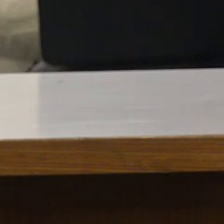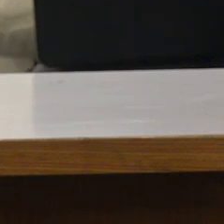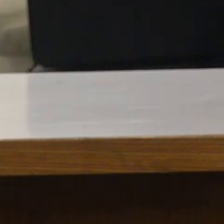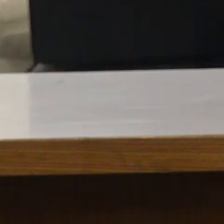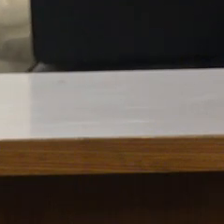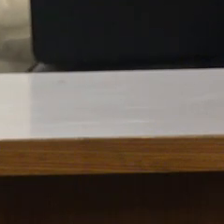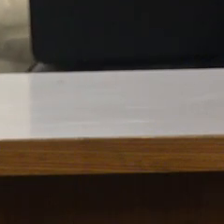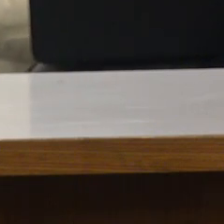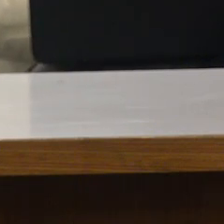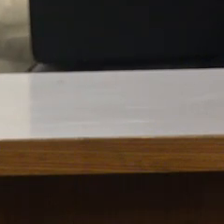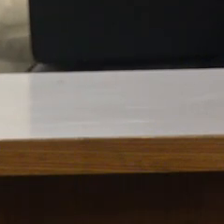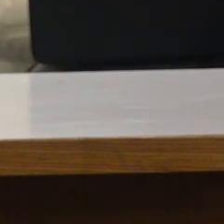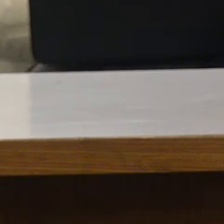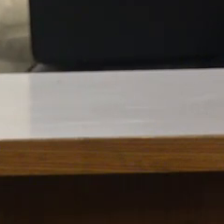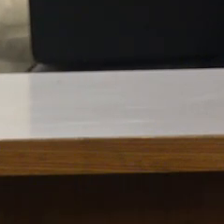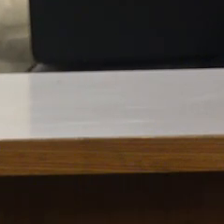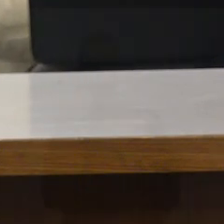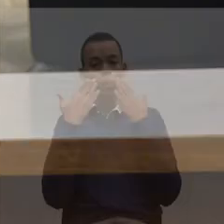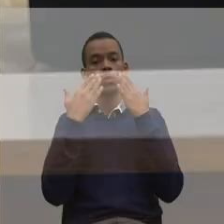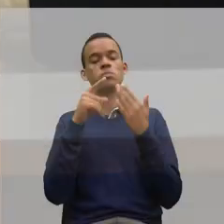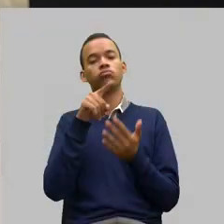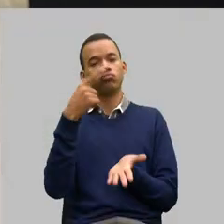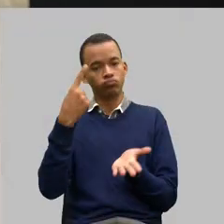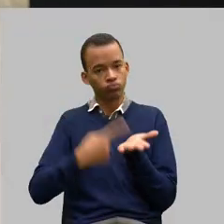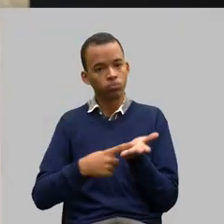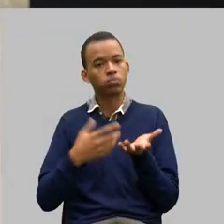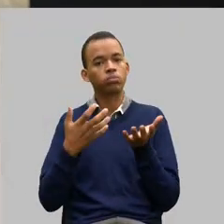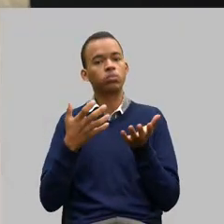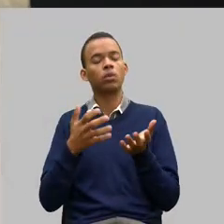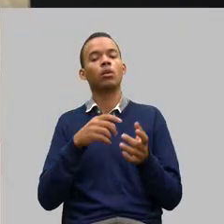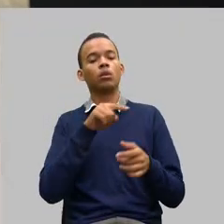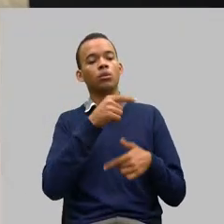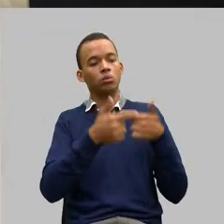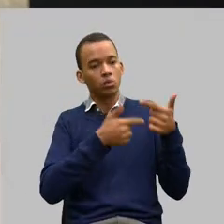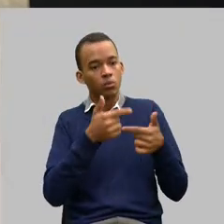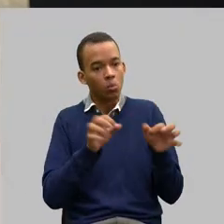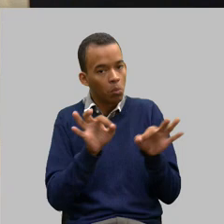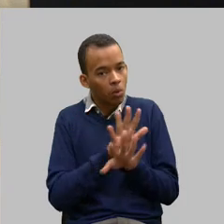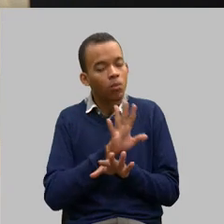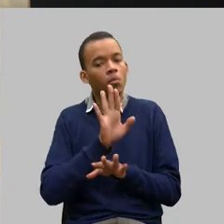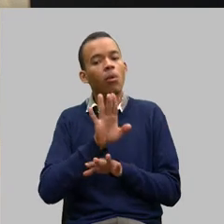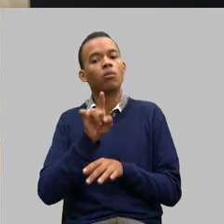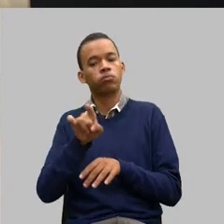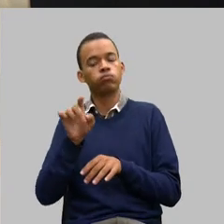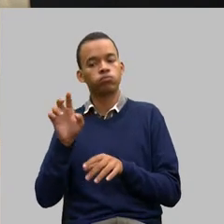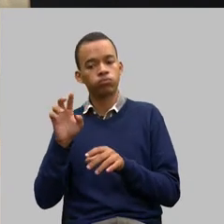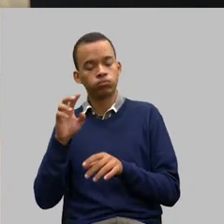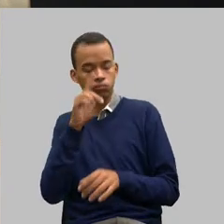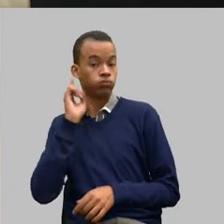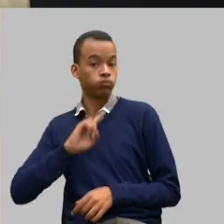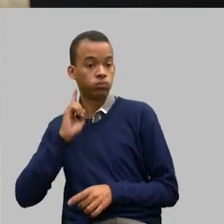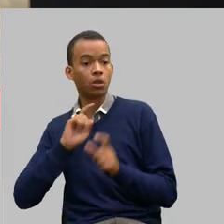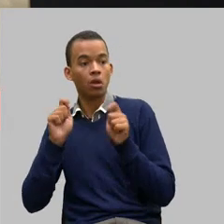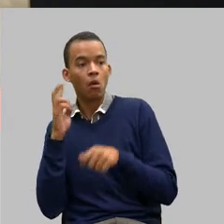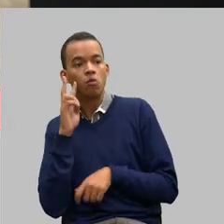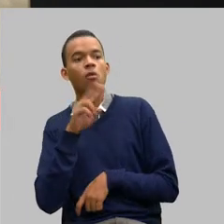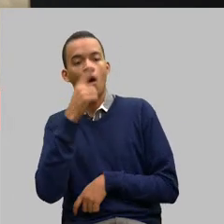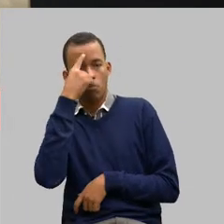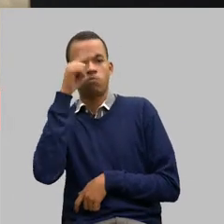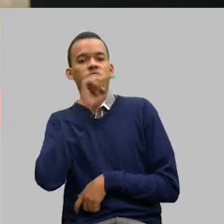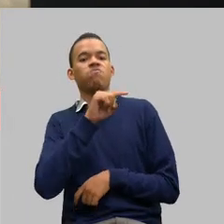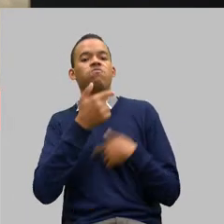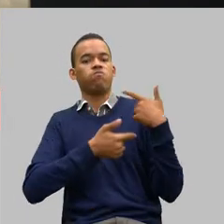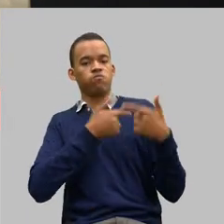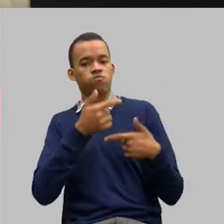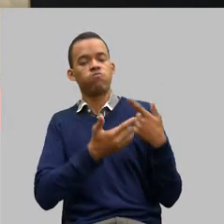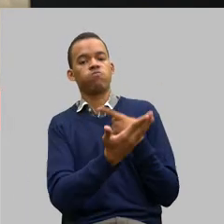né mas Demonstra o compromisso dele de deixar um legado paraa população mineira então eu não posso deixar de destacar né Essa visão E